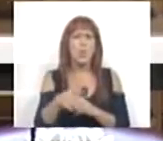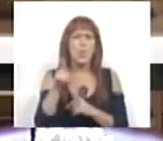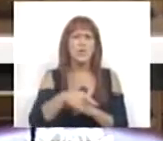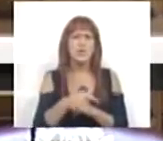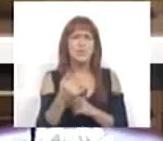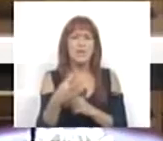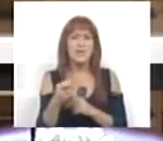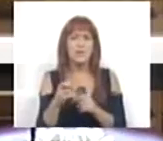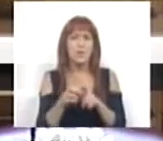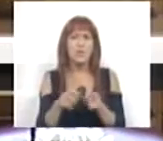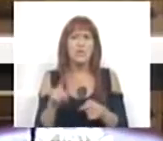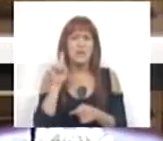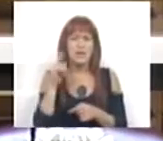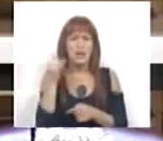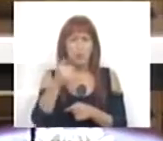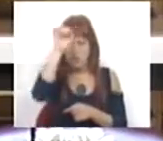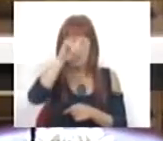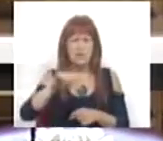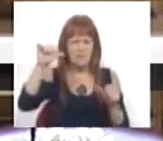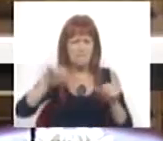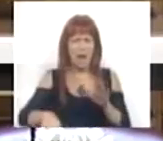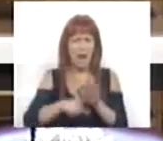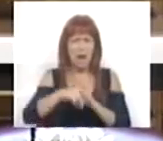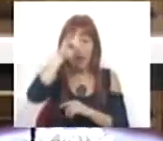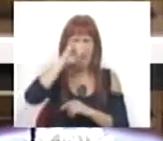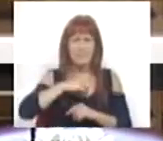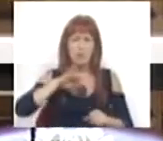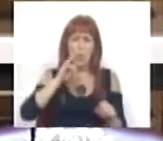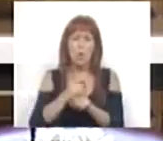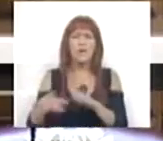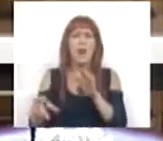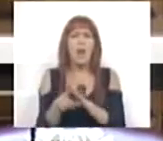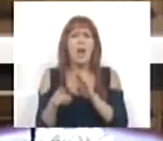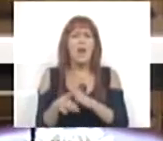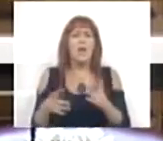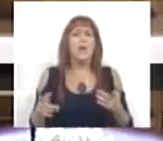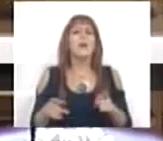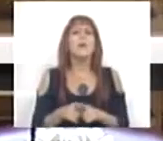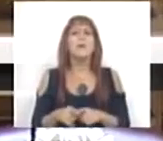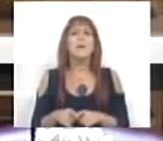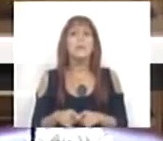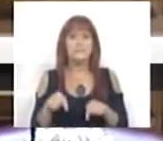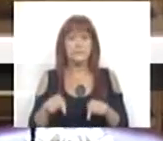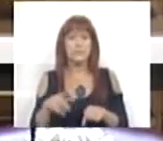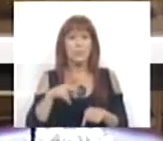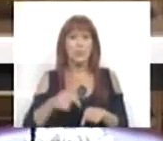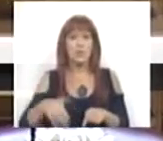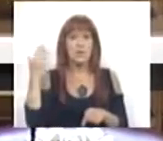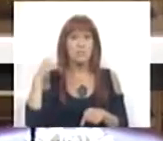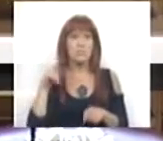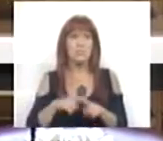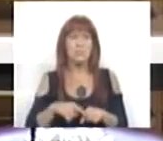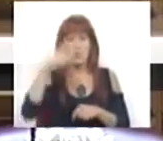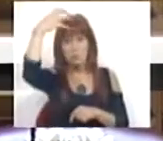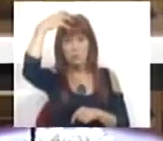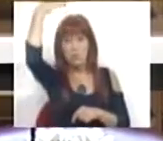de janeiro, foi uma péssima lei e faz-me lembrar uma outra lei que vigorou neste país ainda durante